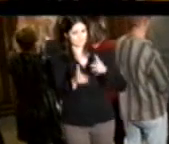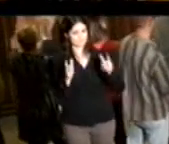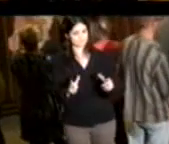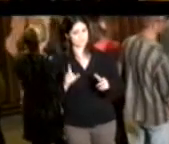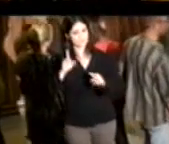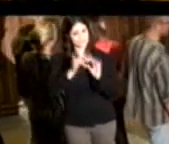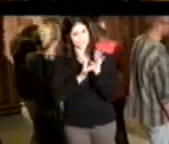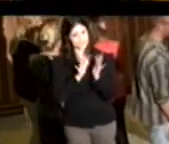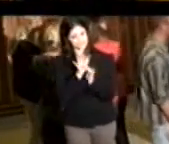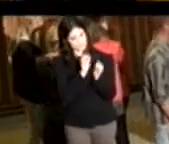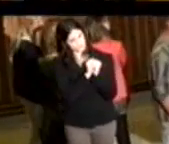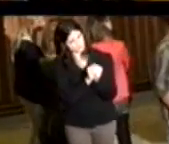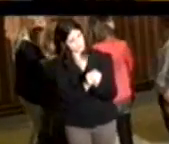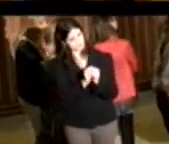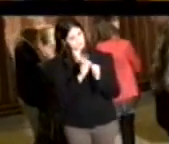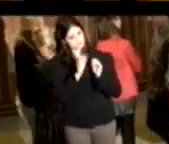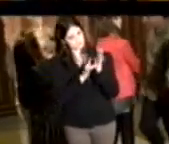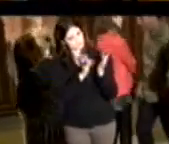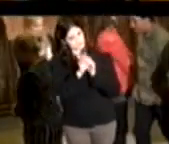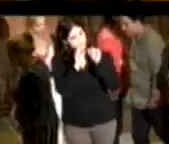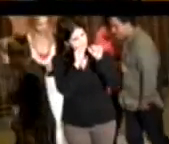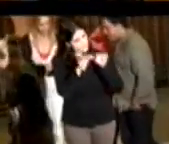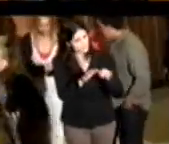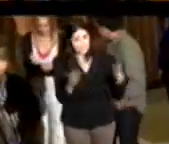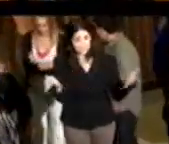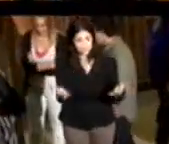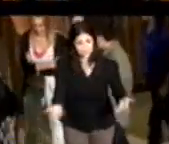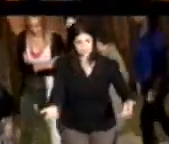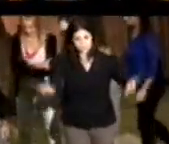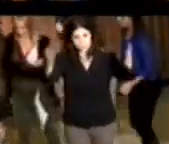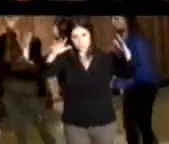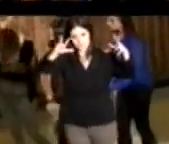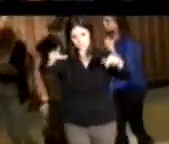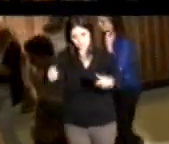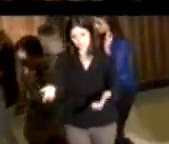bom? Vai na paz do Senhor Jesus. Todo o povo de Deus de pé agora, dá a mão para quem está perto.